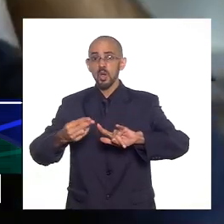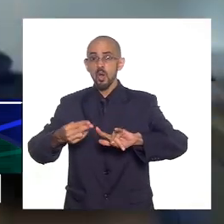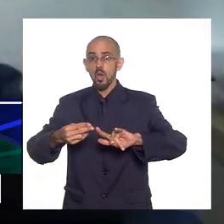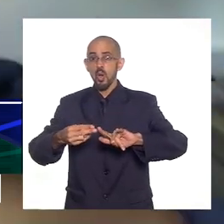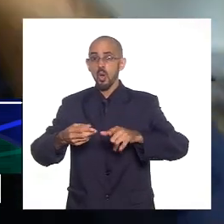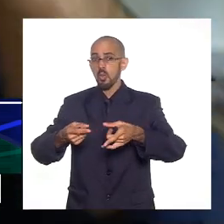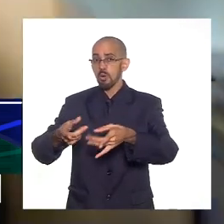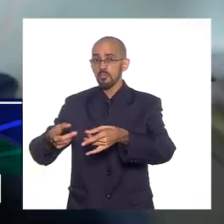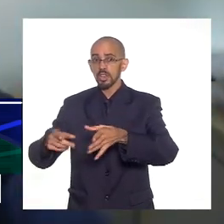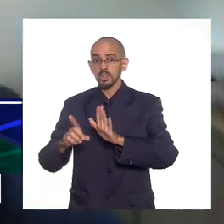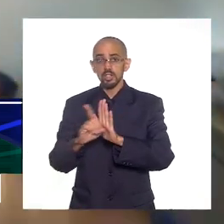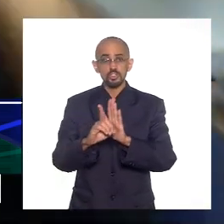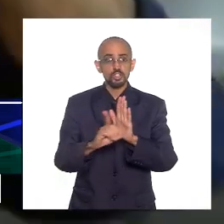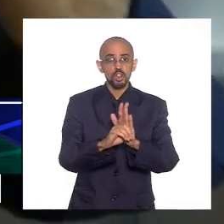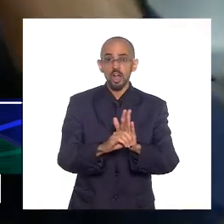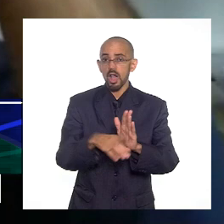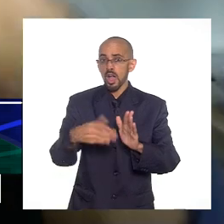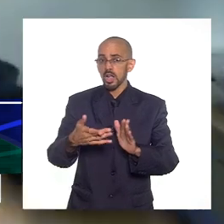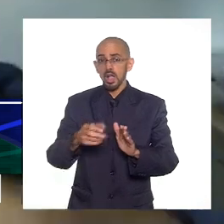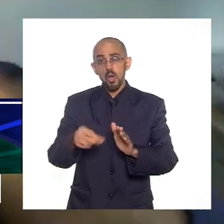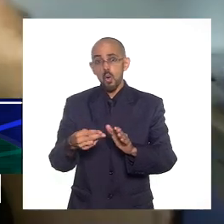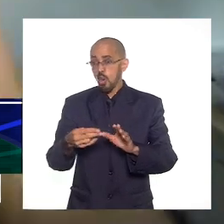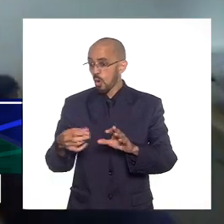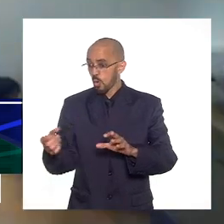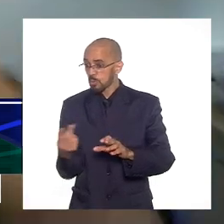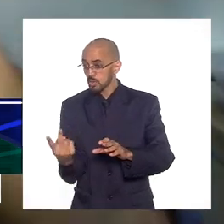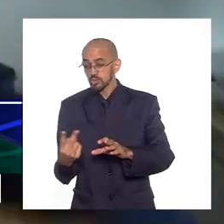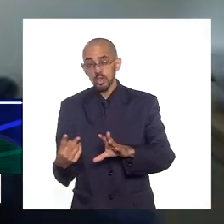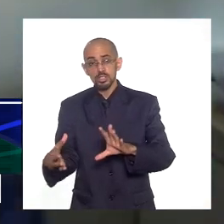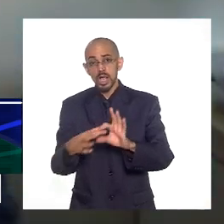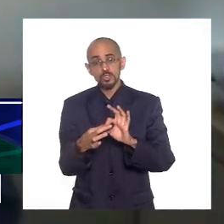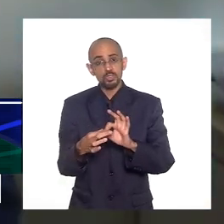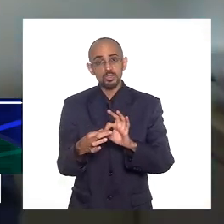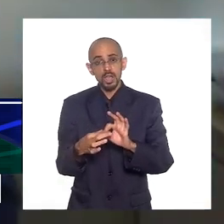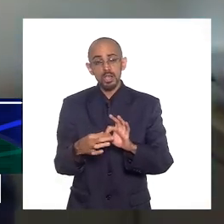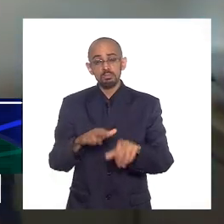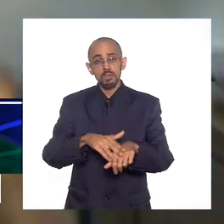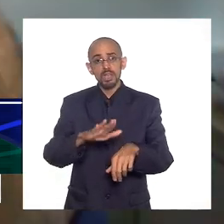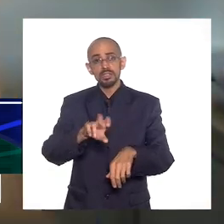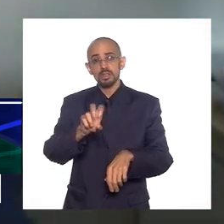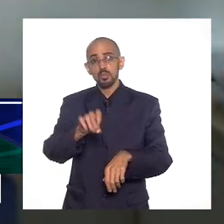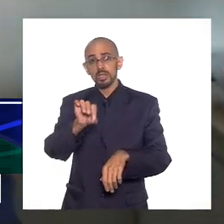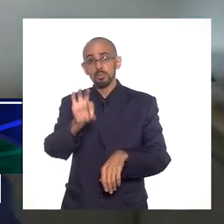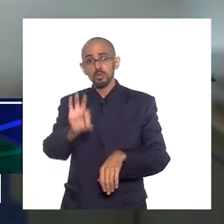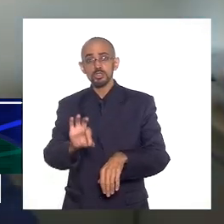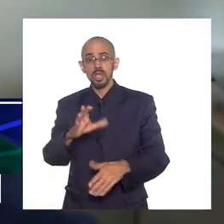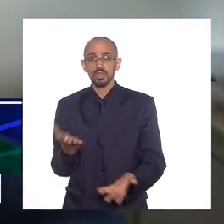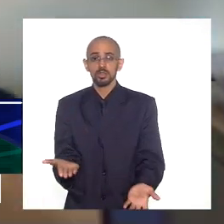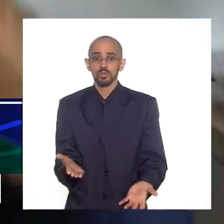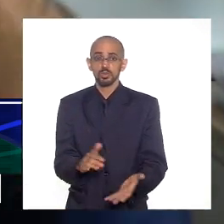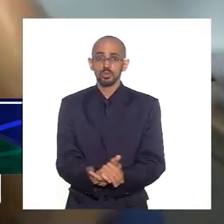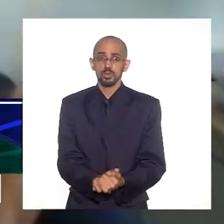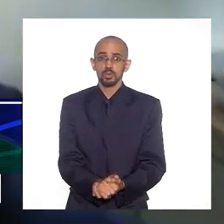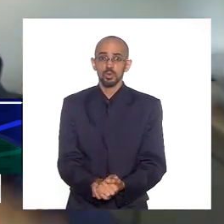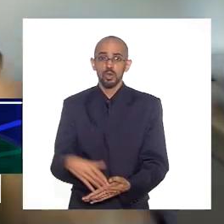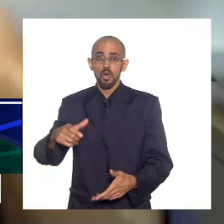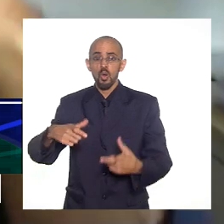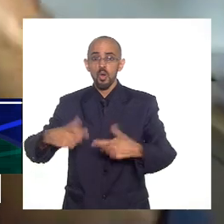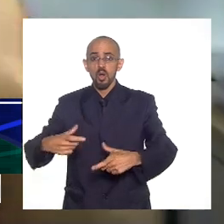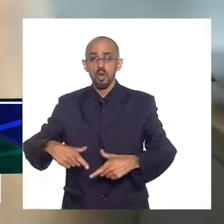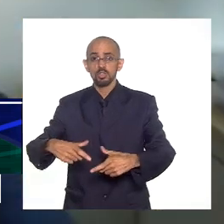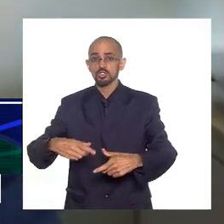por ambos associados. Mais de 50% do território, onde habita mais de um terço